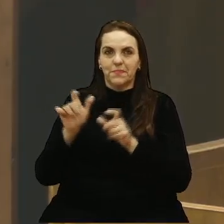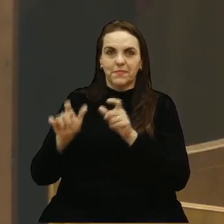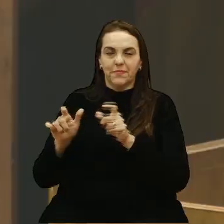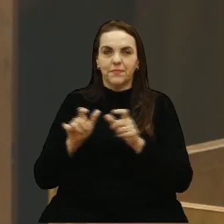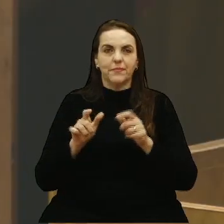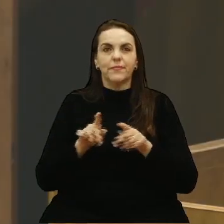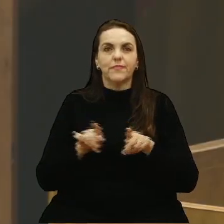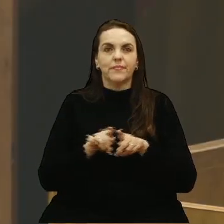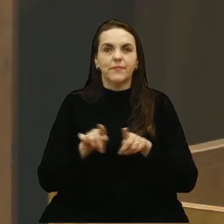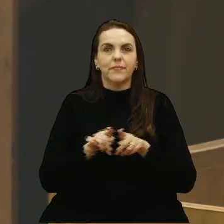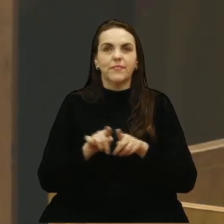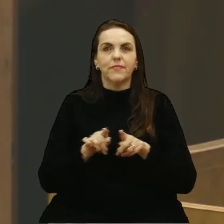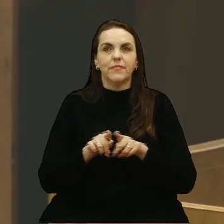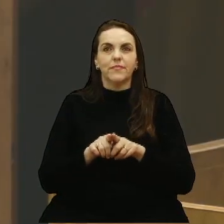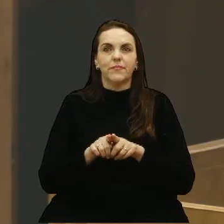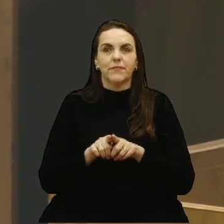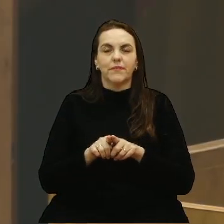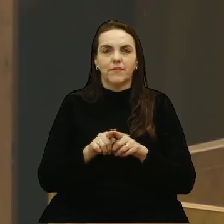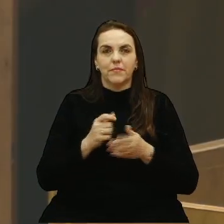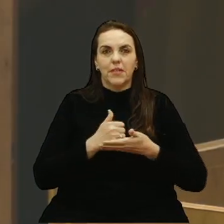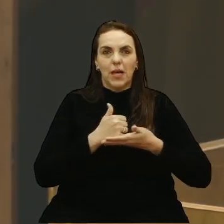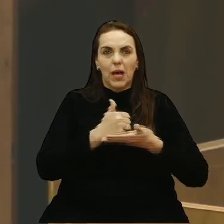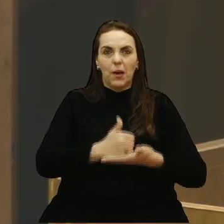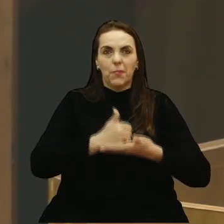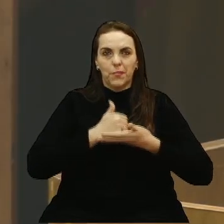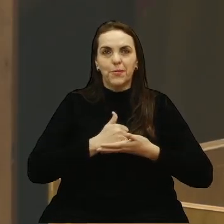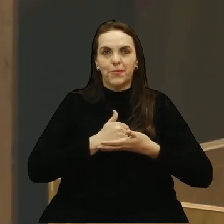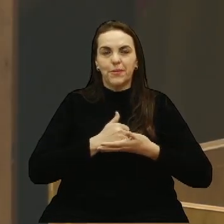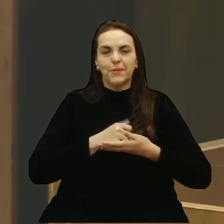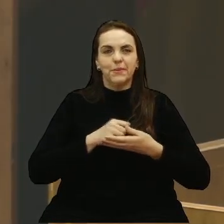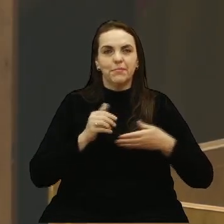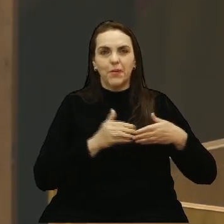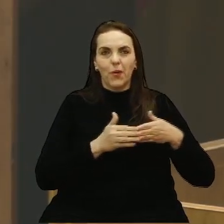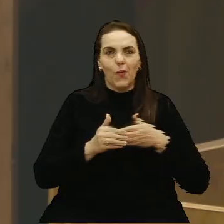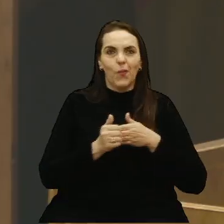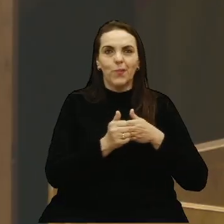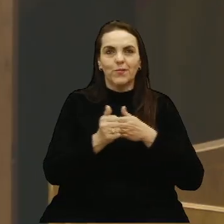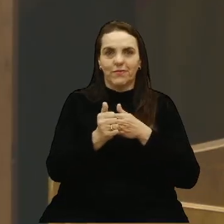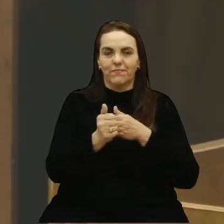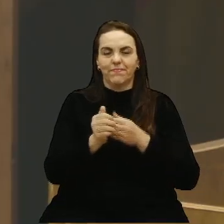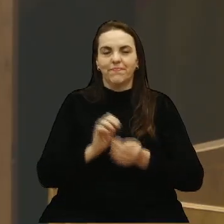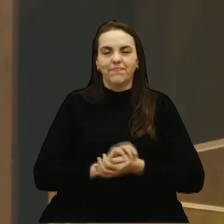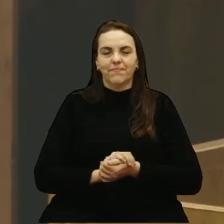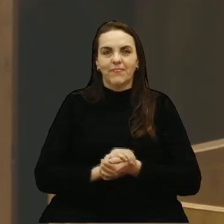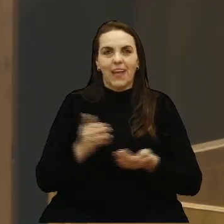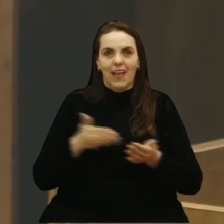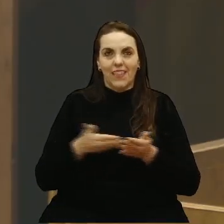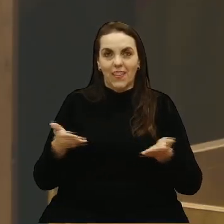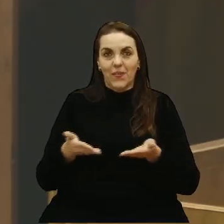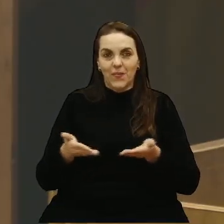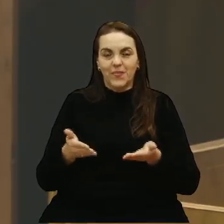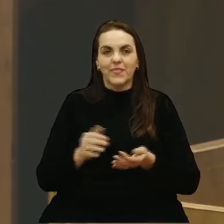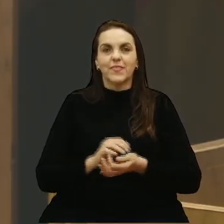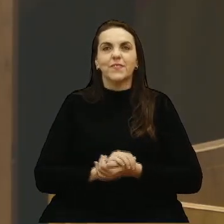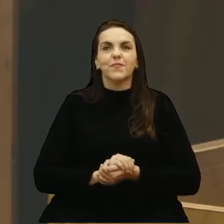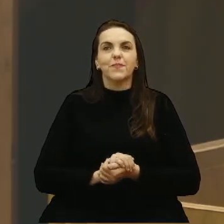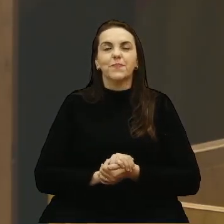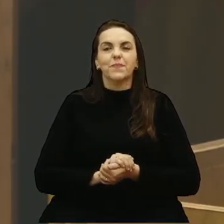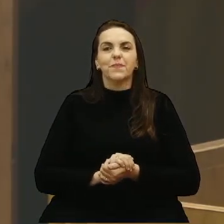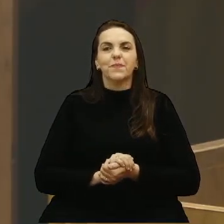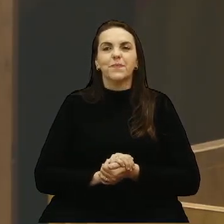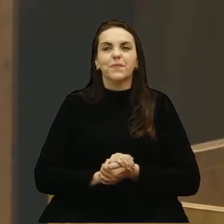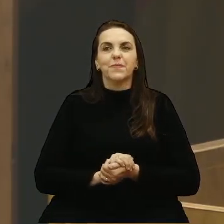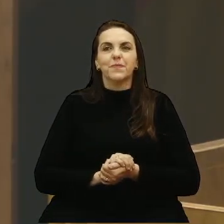si, me apoiaram, né, me conduziram até aqui hoje. Eu gostaria